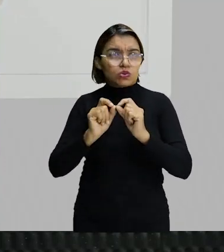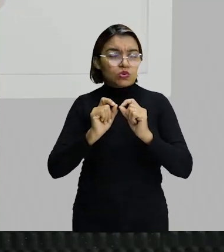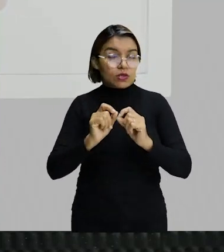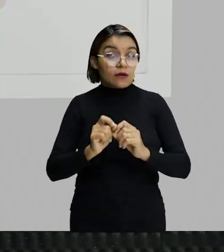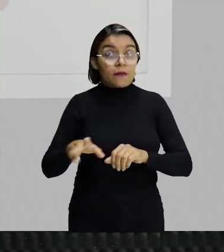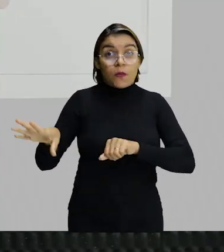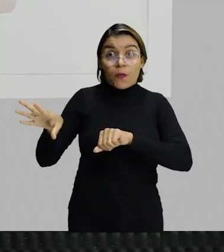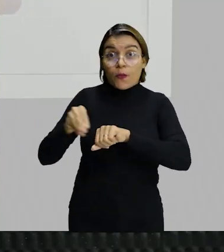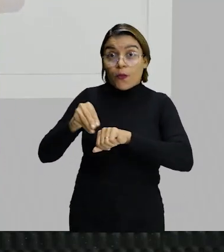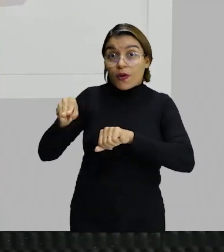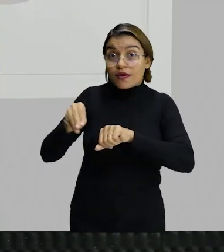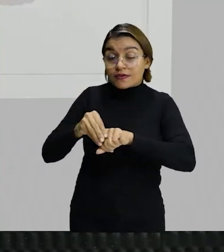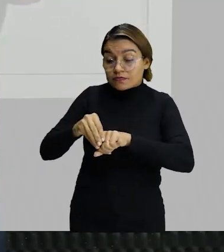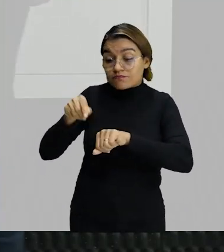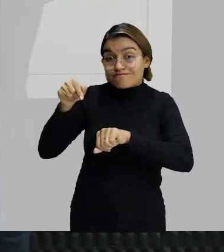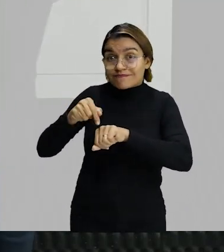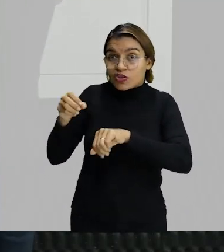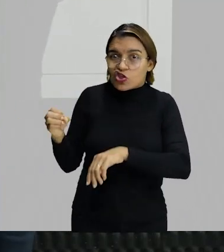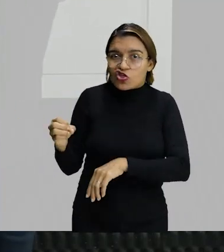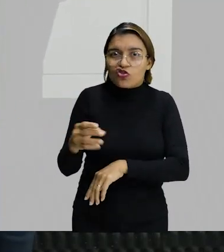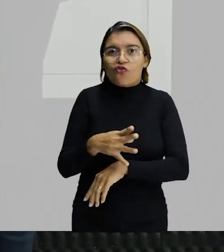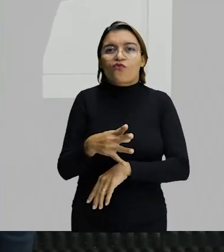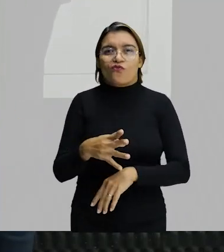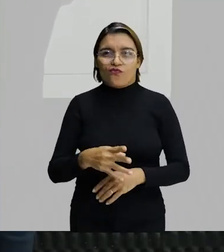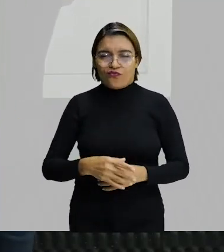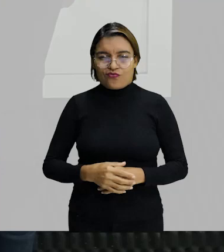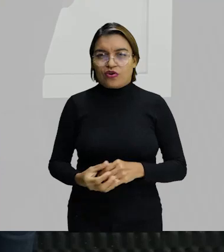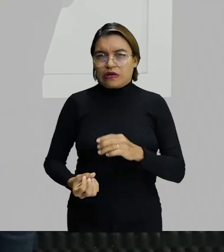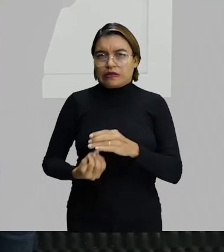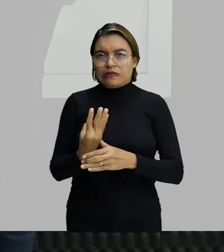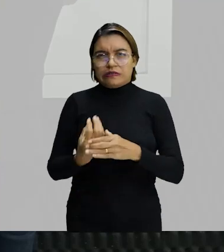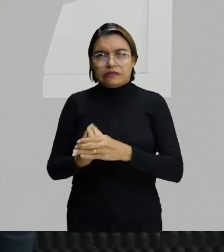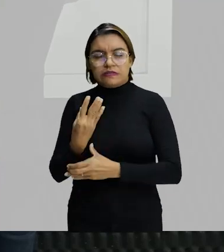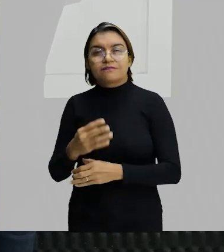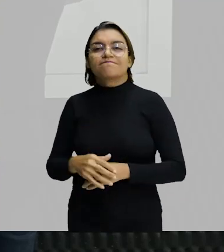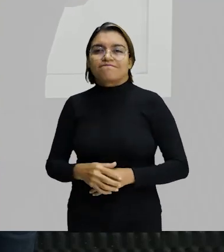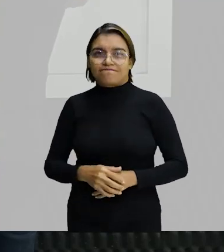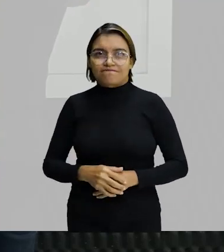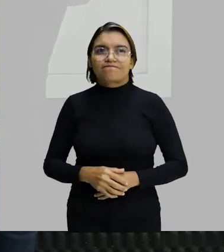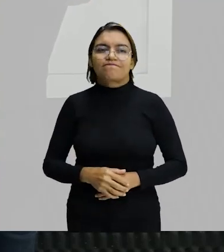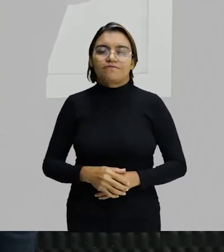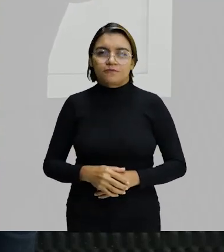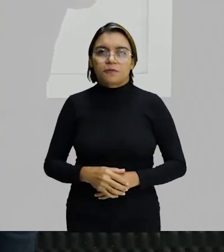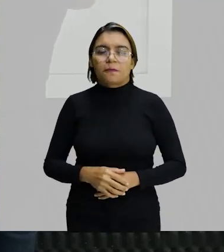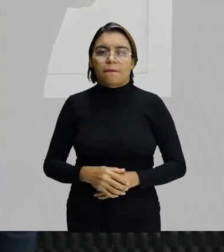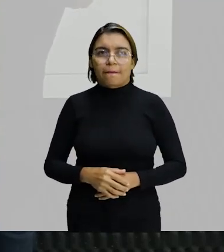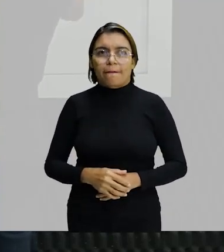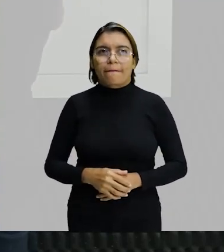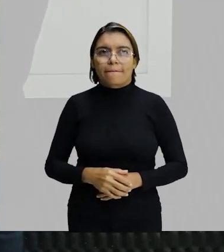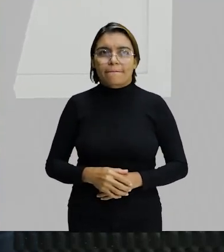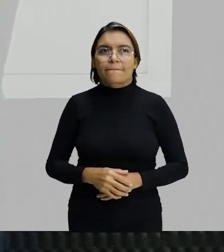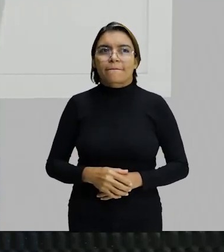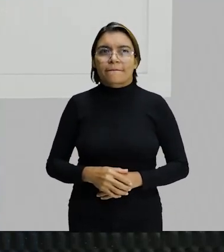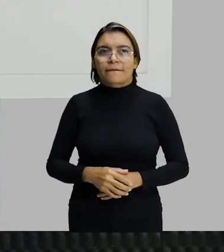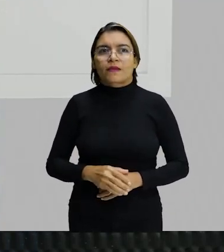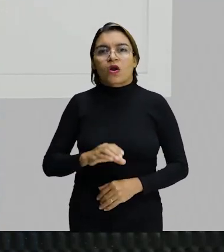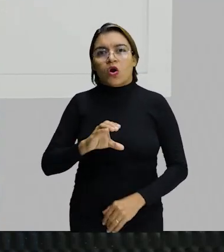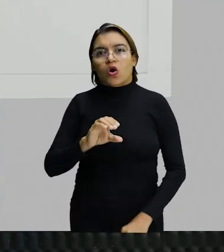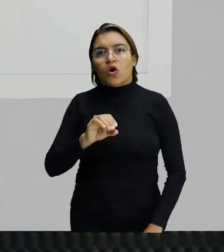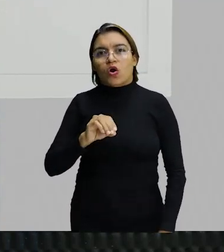muito conhecimento novo. Ó, muito conhecimento